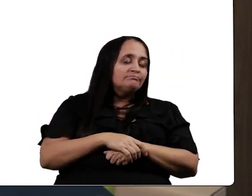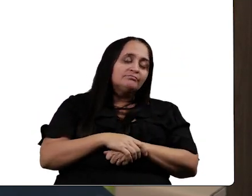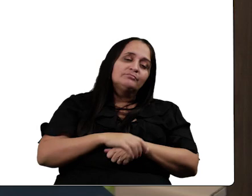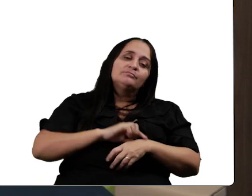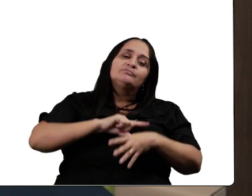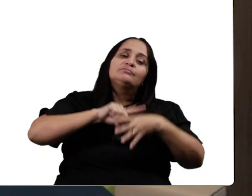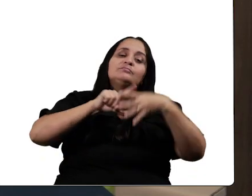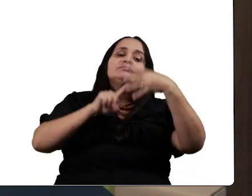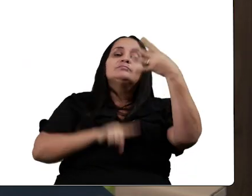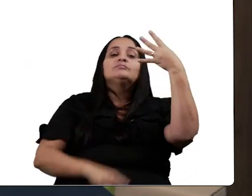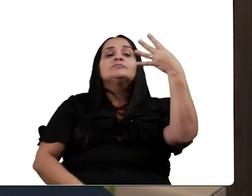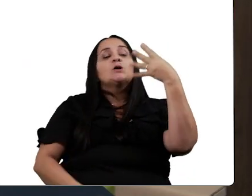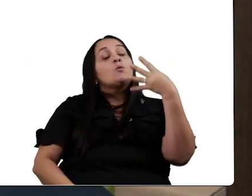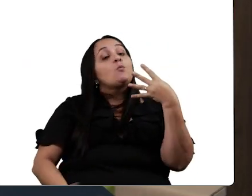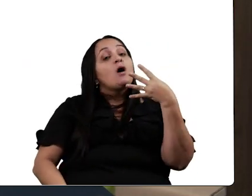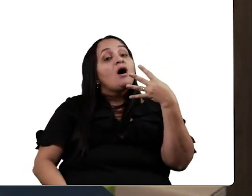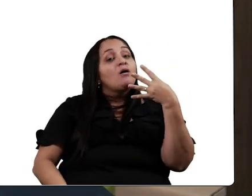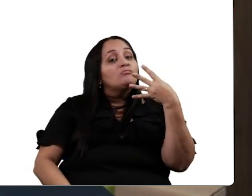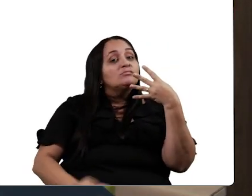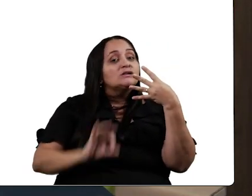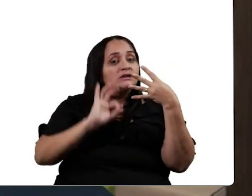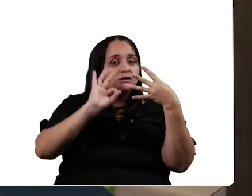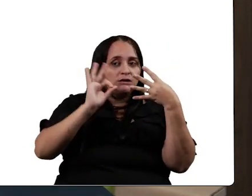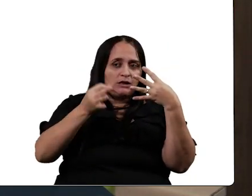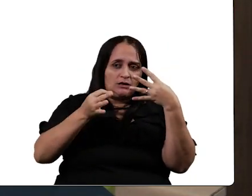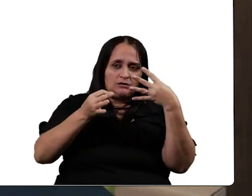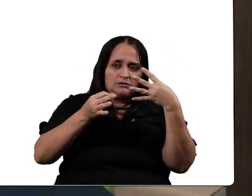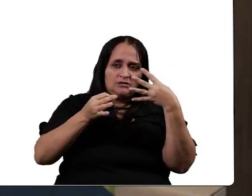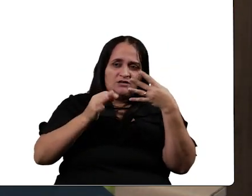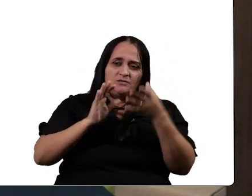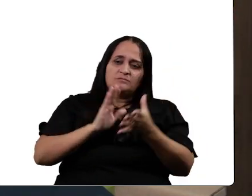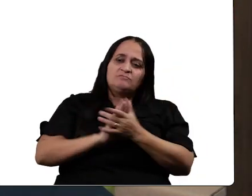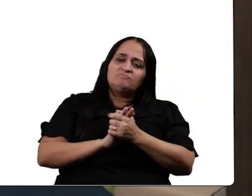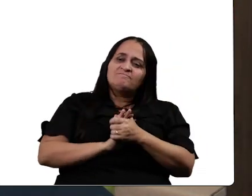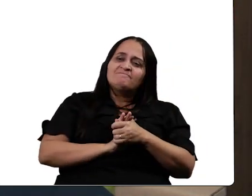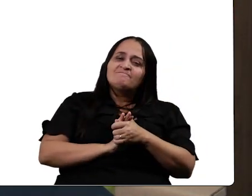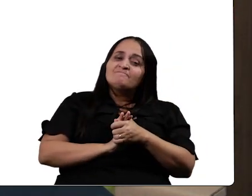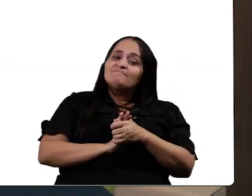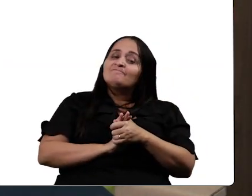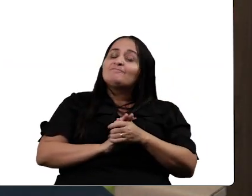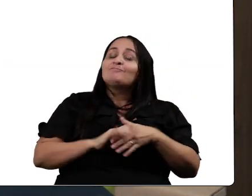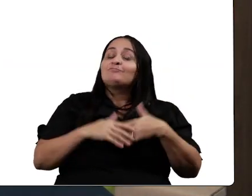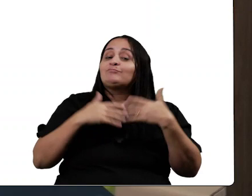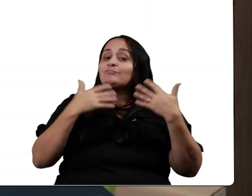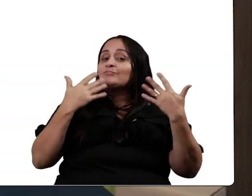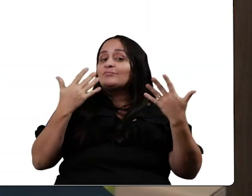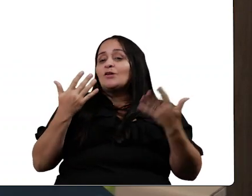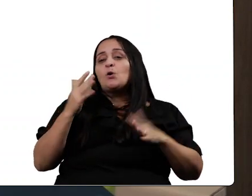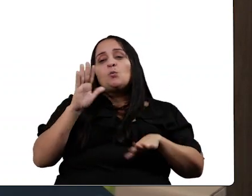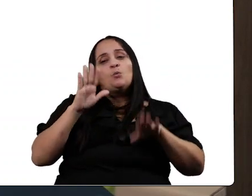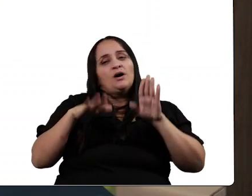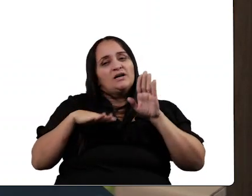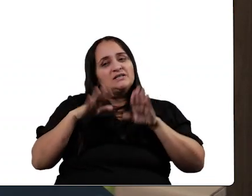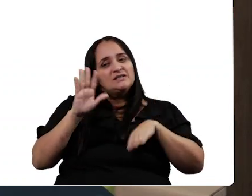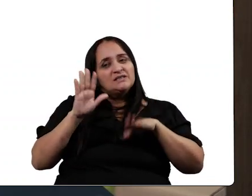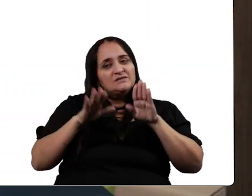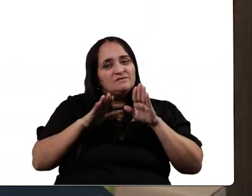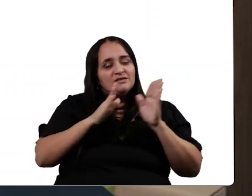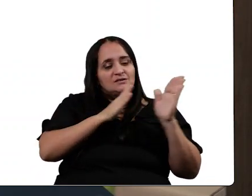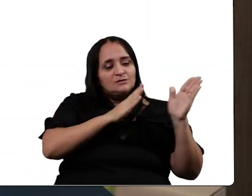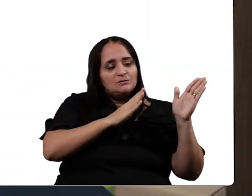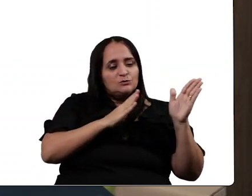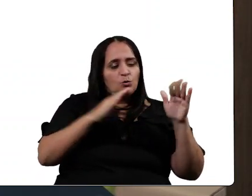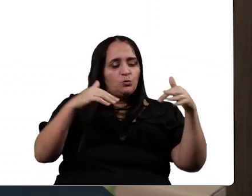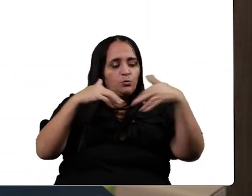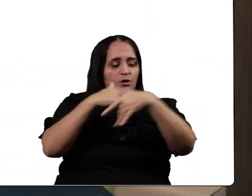Brasil. Bem, o Brasil já foi descoberto, né? Então é aquela questão que eu falei com você. Às vezes a gente caminha